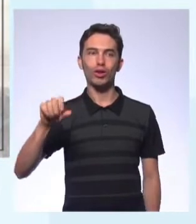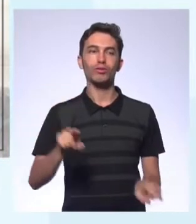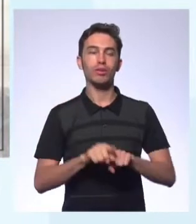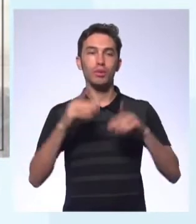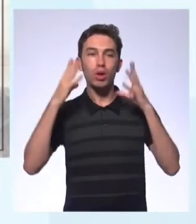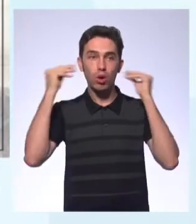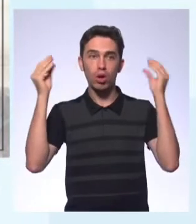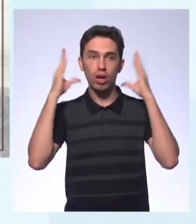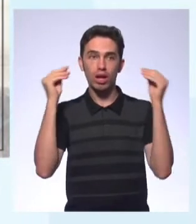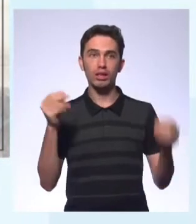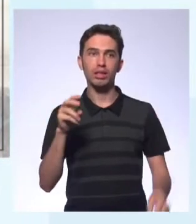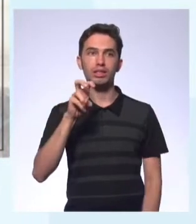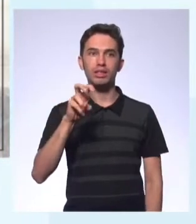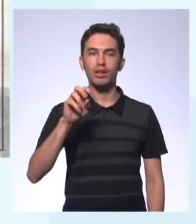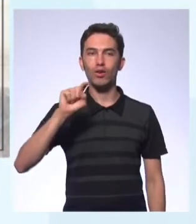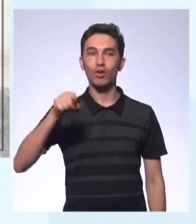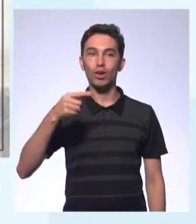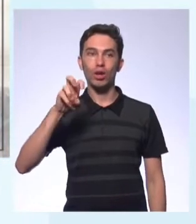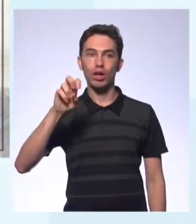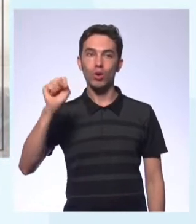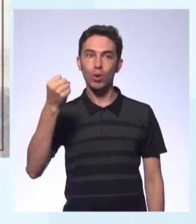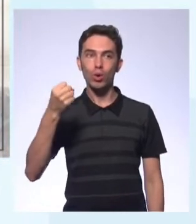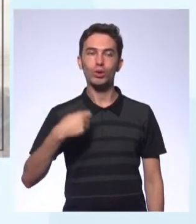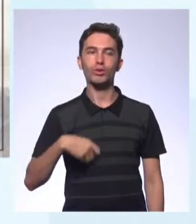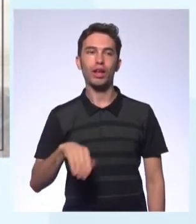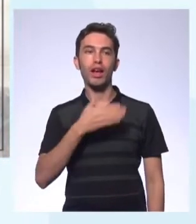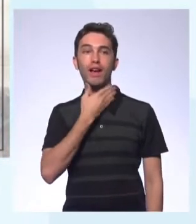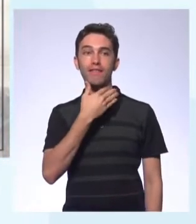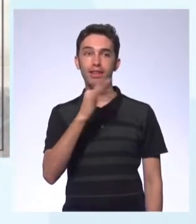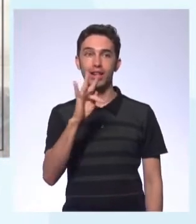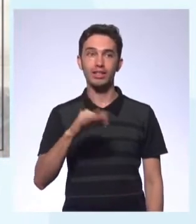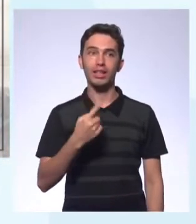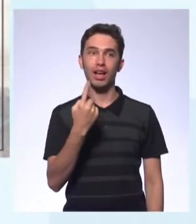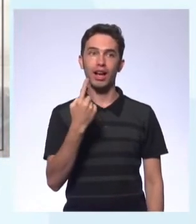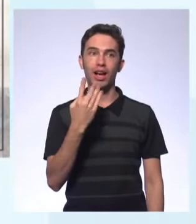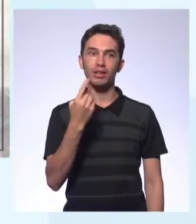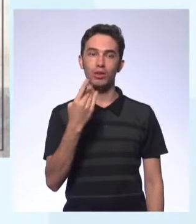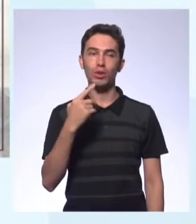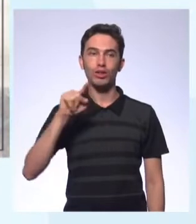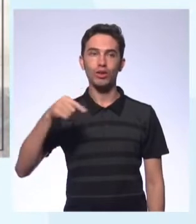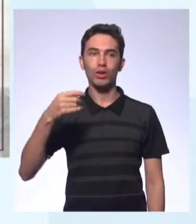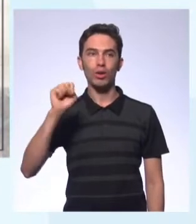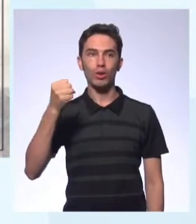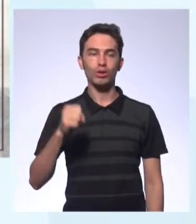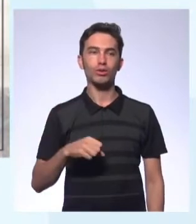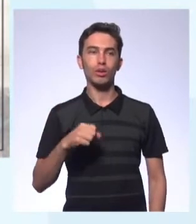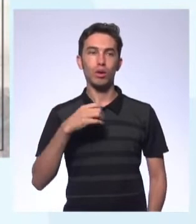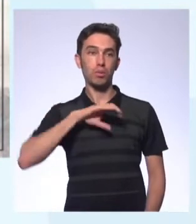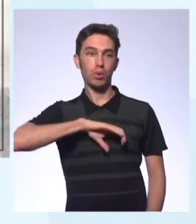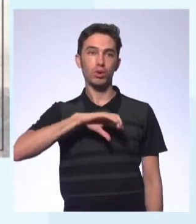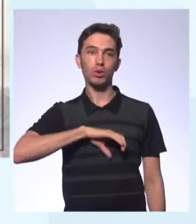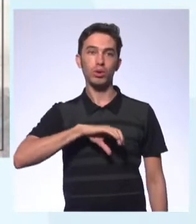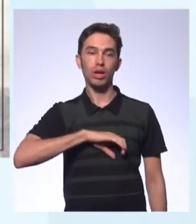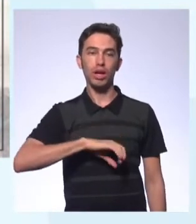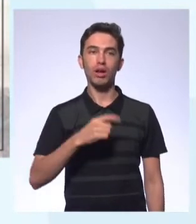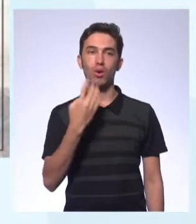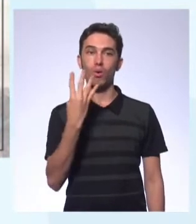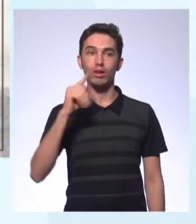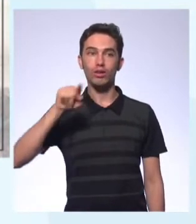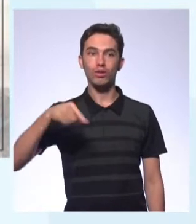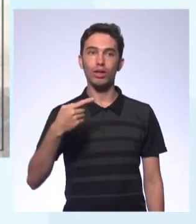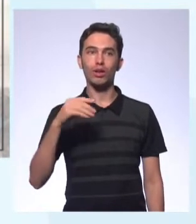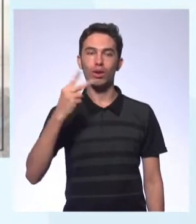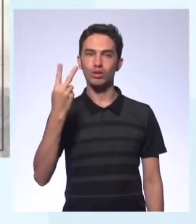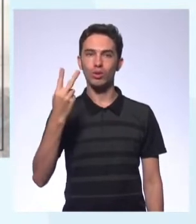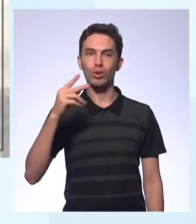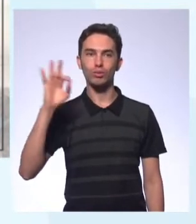5,8%. França, 14,8%. Portugal, 4,2%. Europa, né,